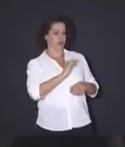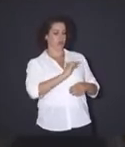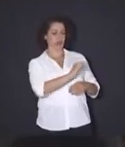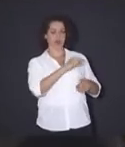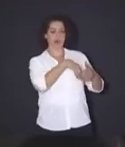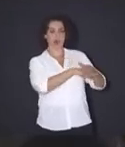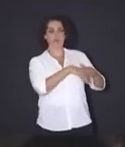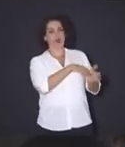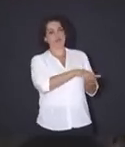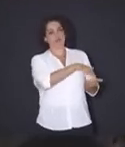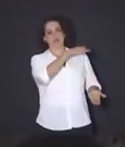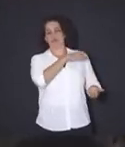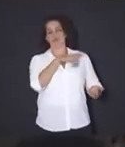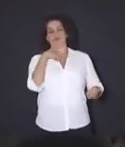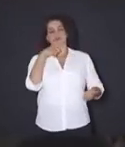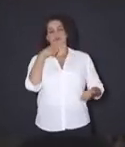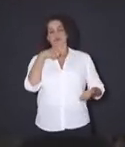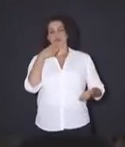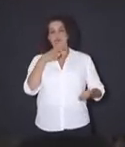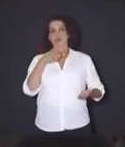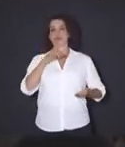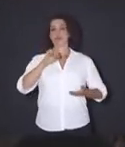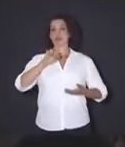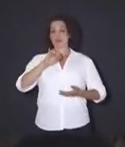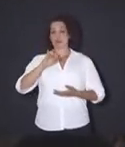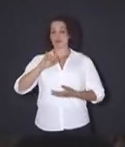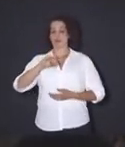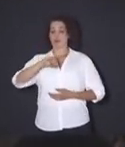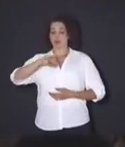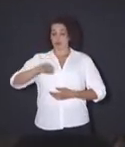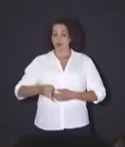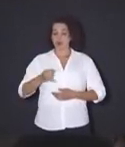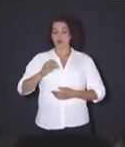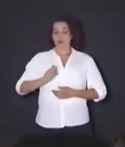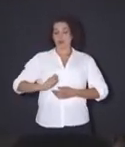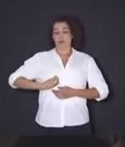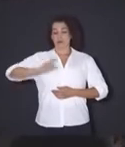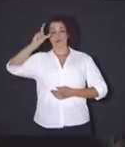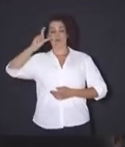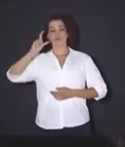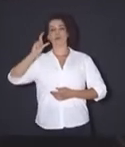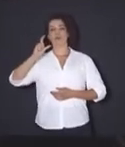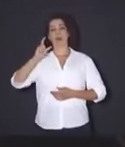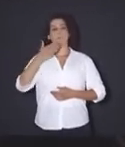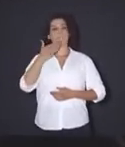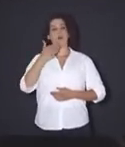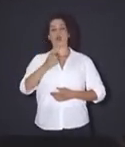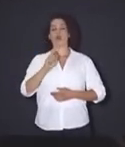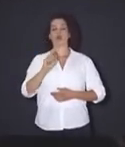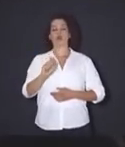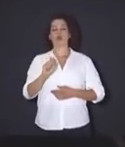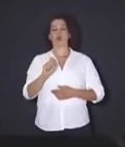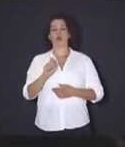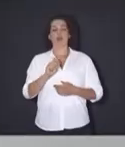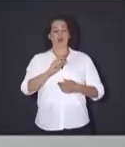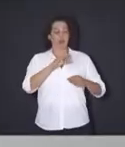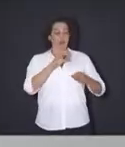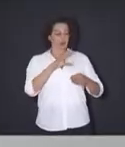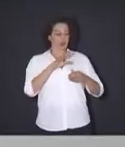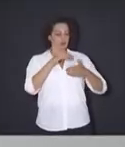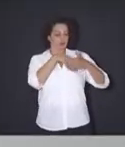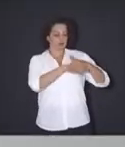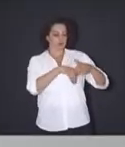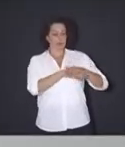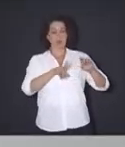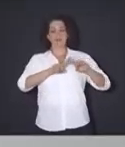preferir aplicar financeiramente seu ganho sem gerar empregos e gerar renda e portanto eu não crio nova possibilidade